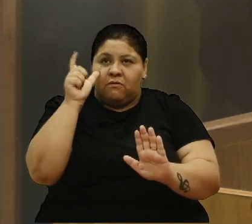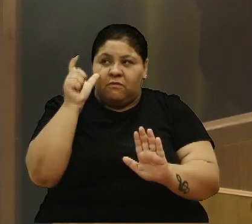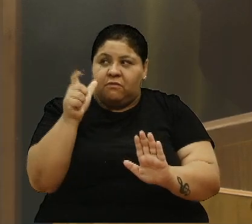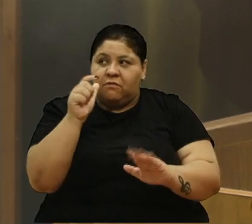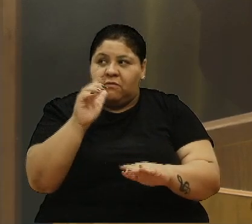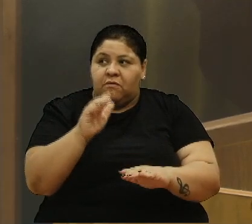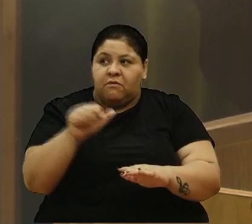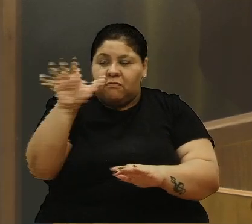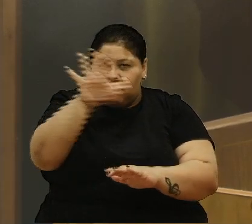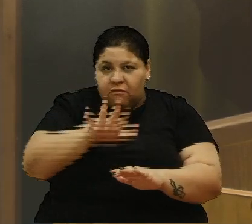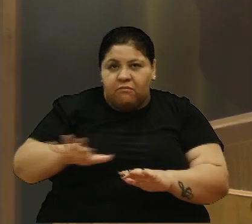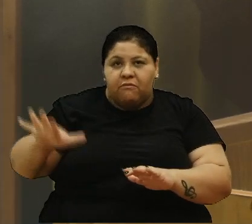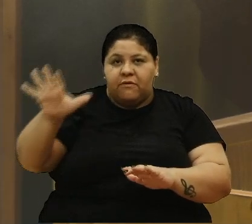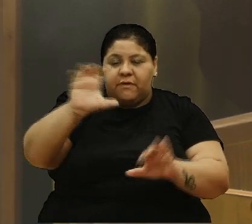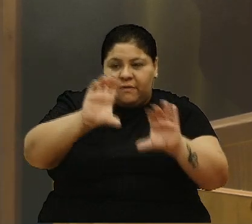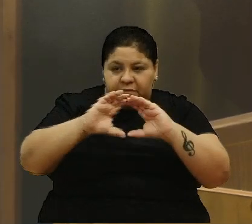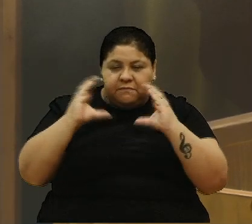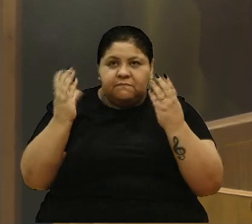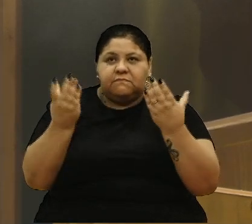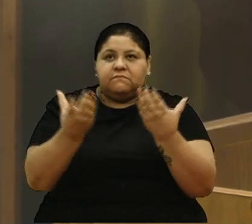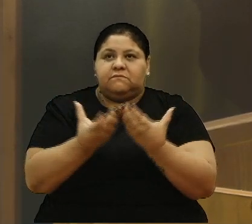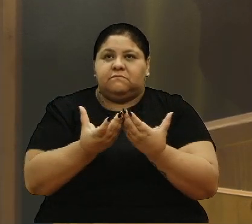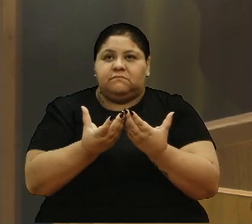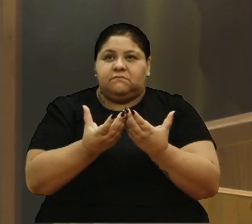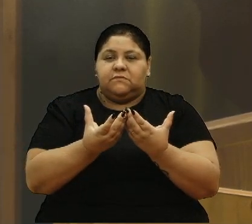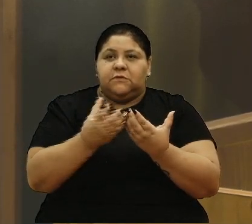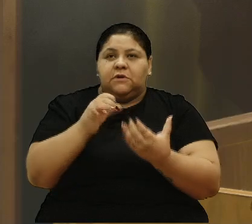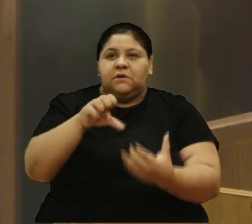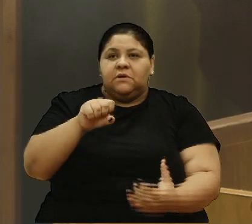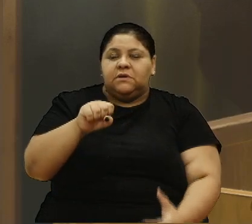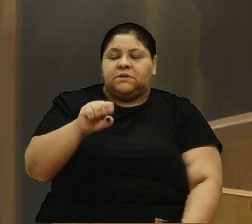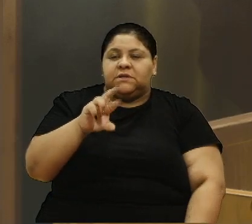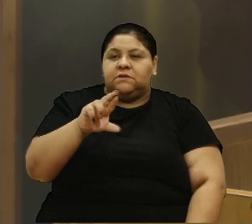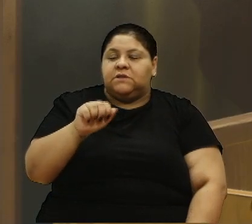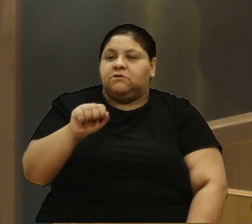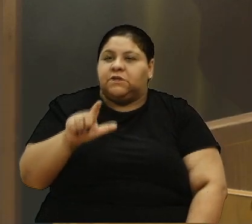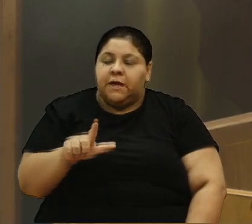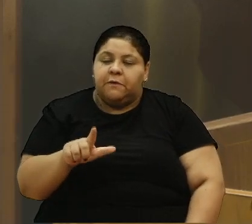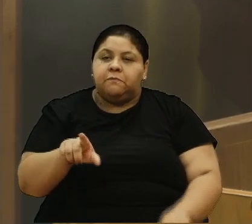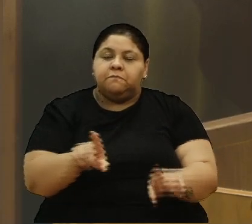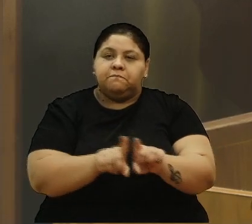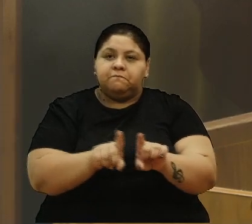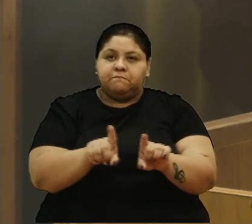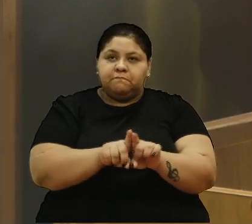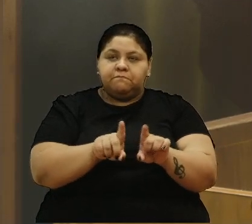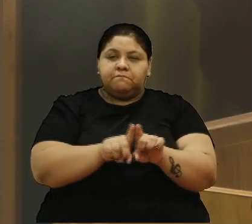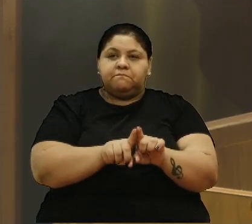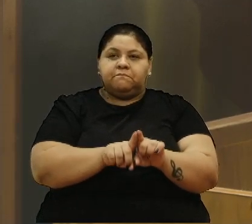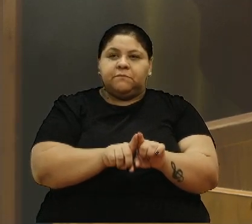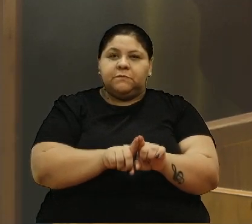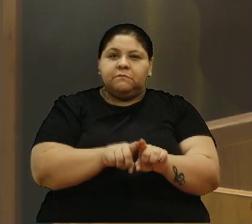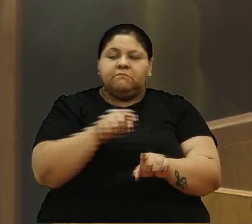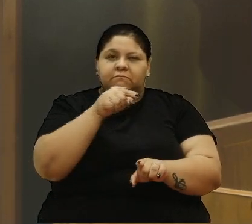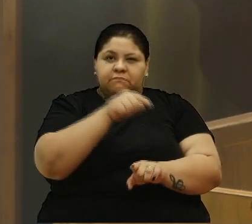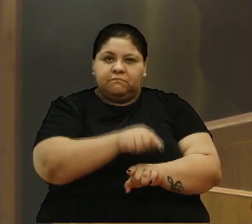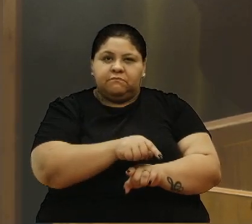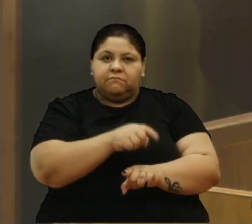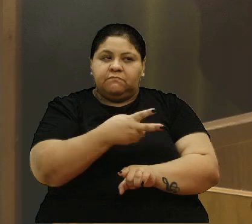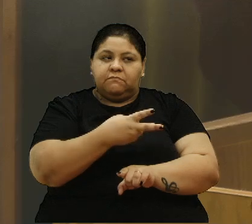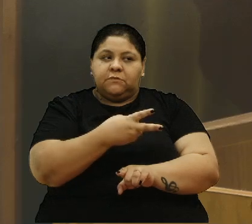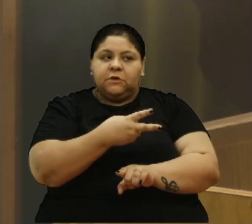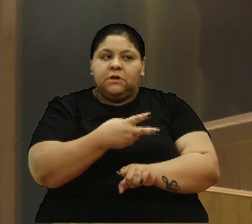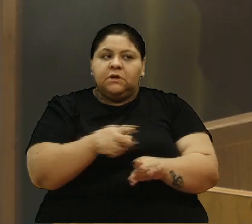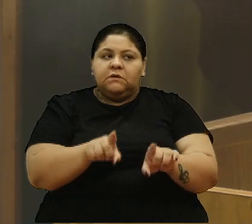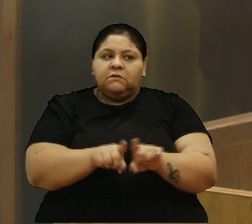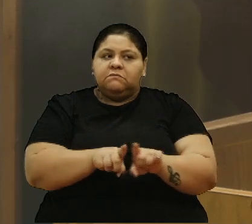mais amplos da comunidade israelita. Também Êxodo 18:21, escolha